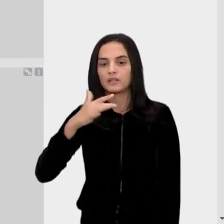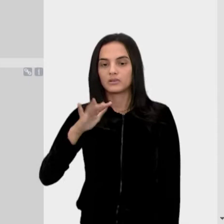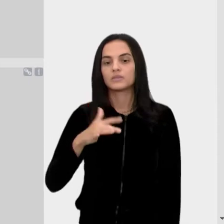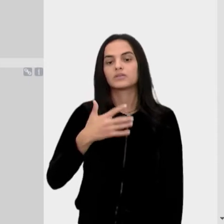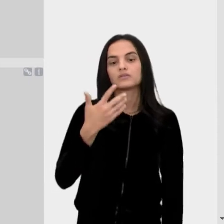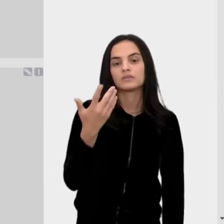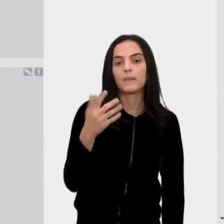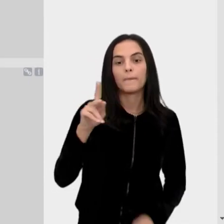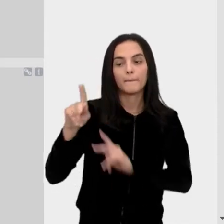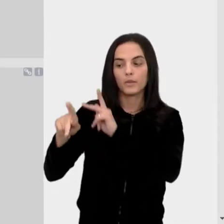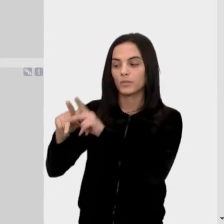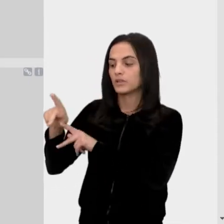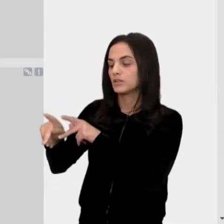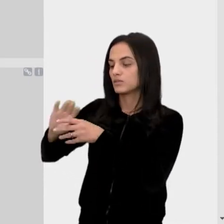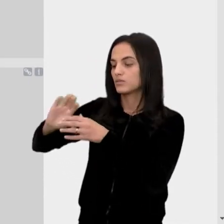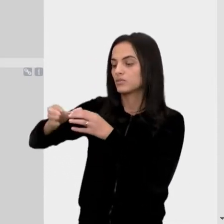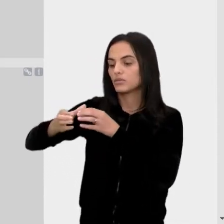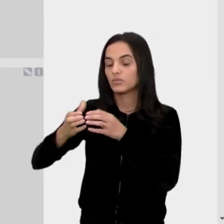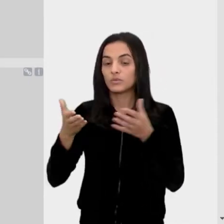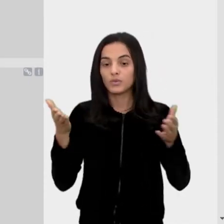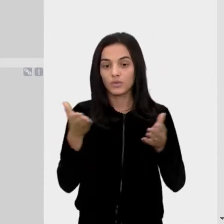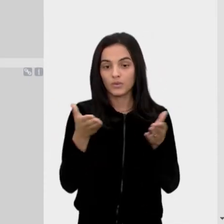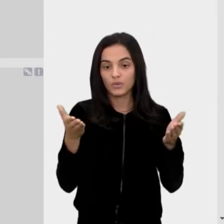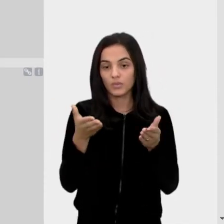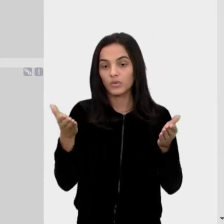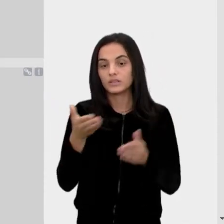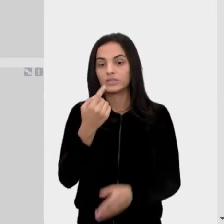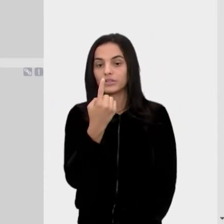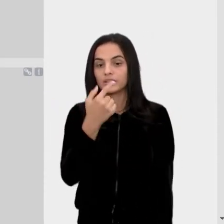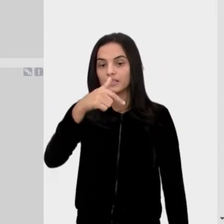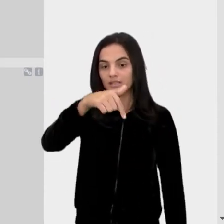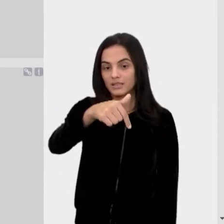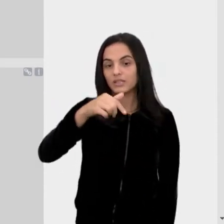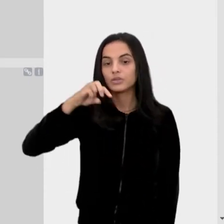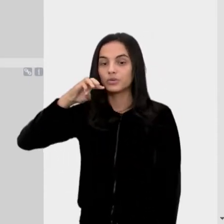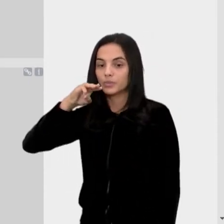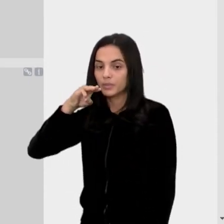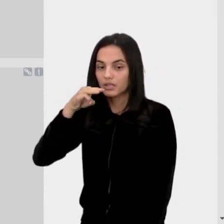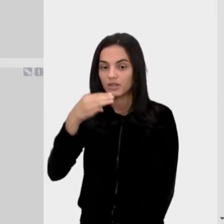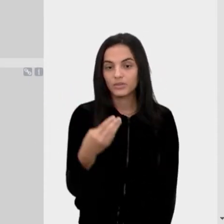né, a população, né, hoje, né, uma projeção aí de